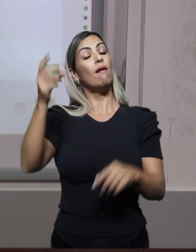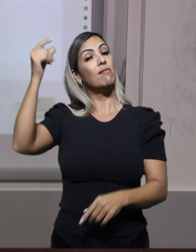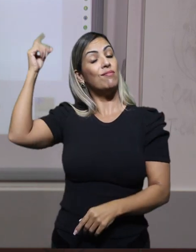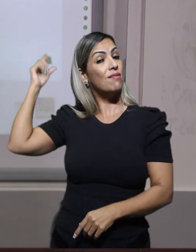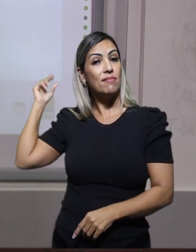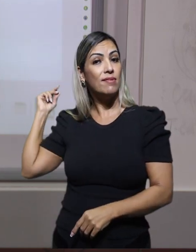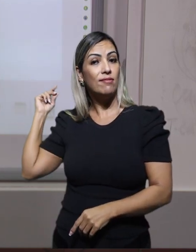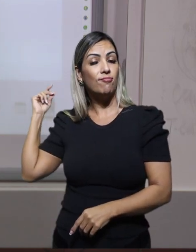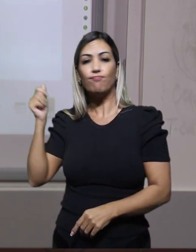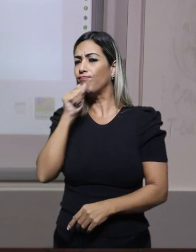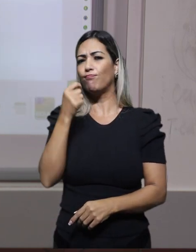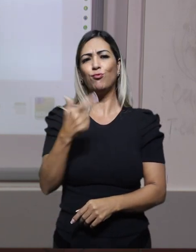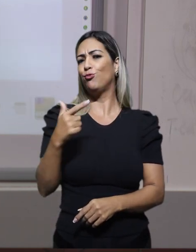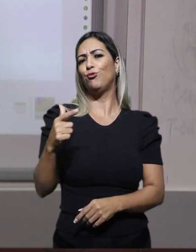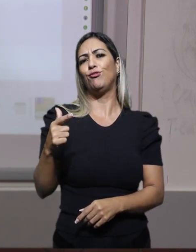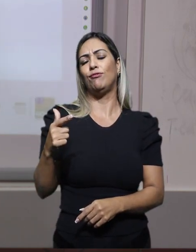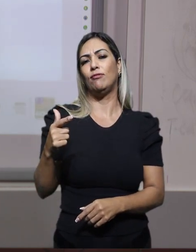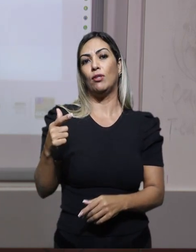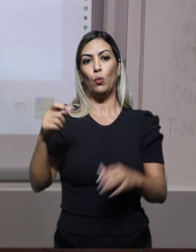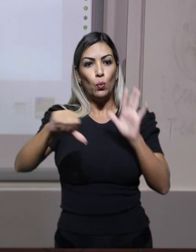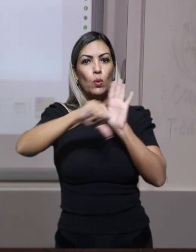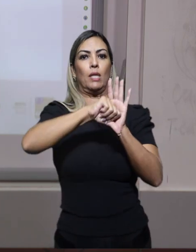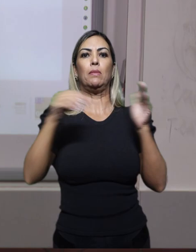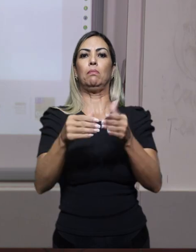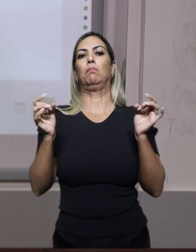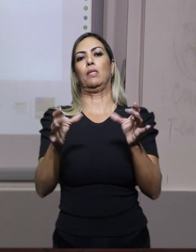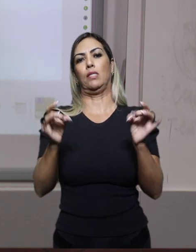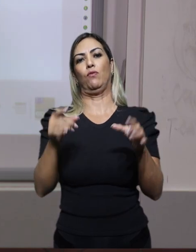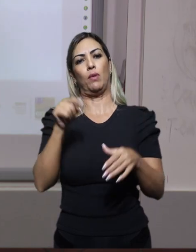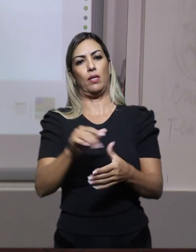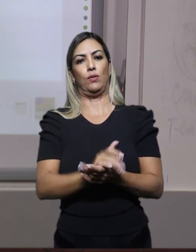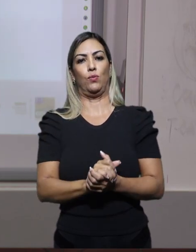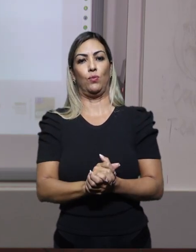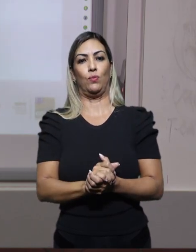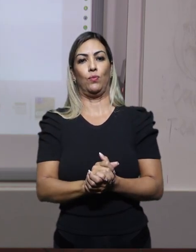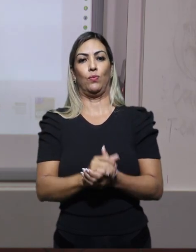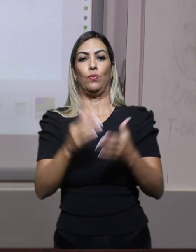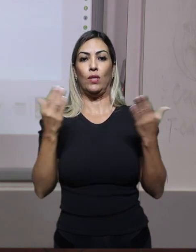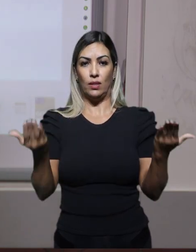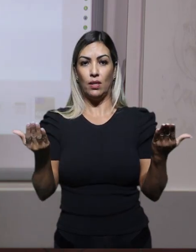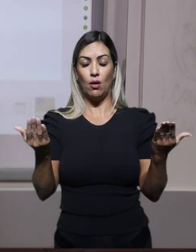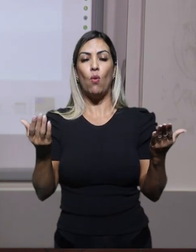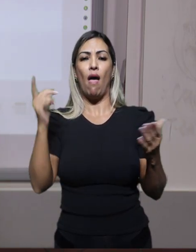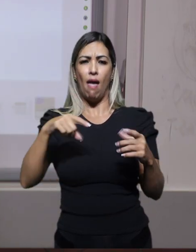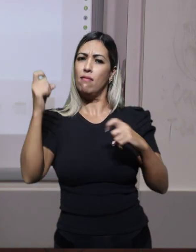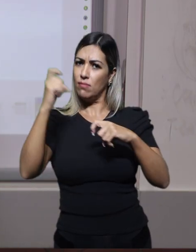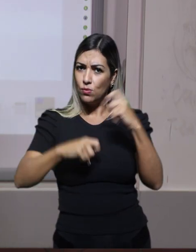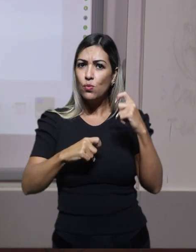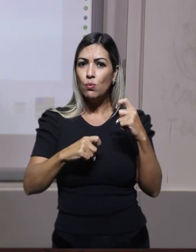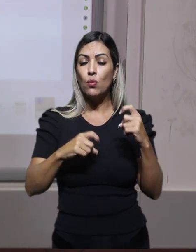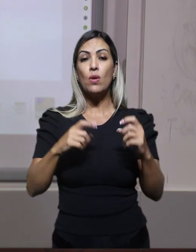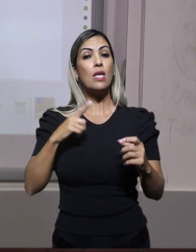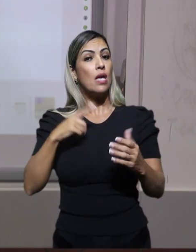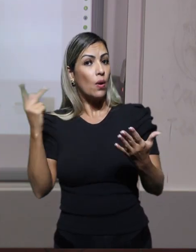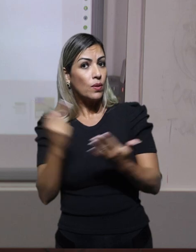Antigamente, não tinha um crime específico para isso, então, a princípio, se encaixava no estupro. E essas